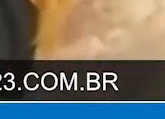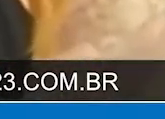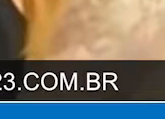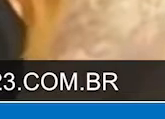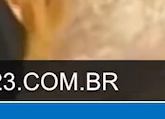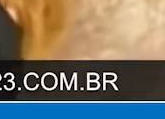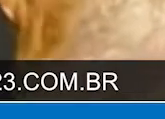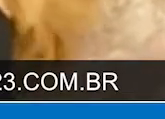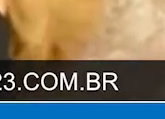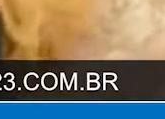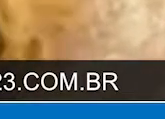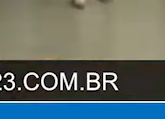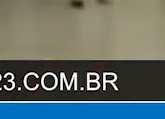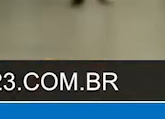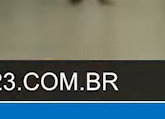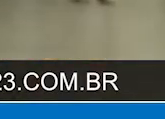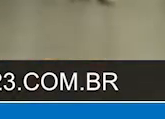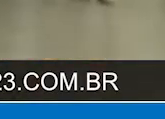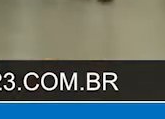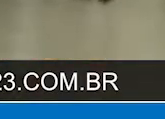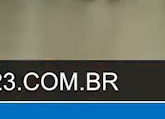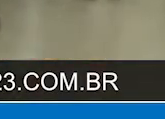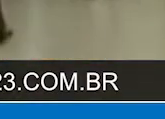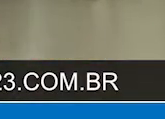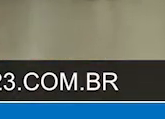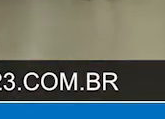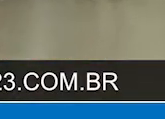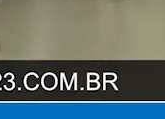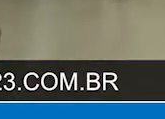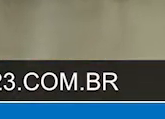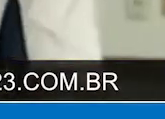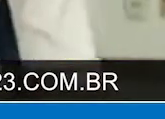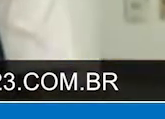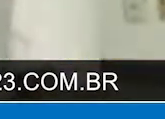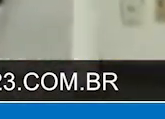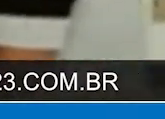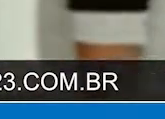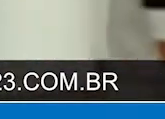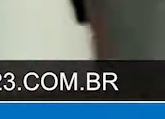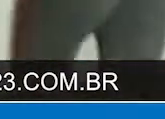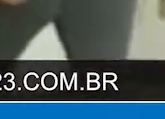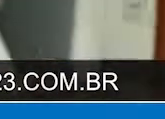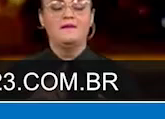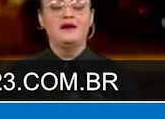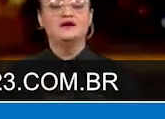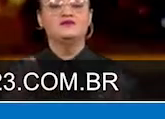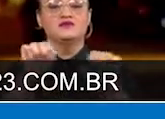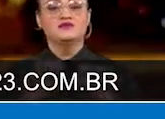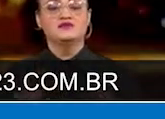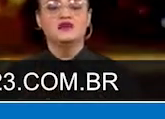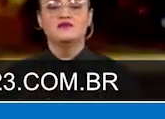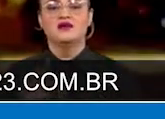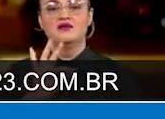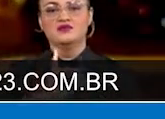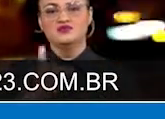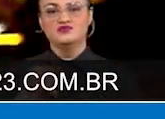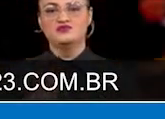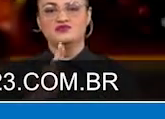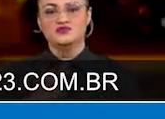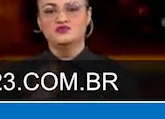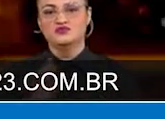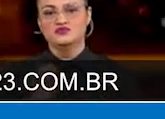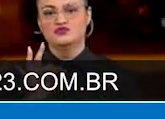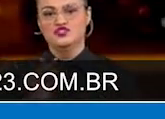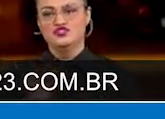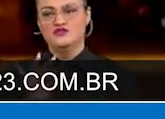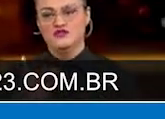né, no aplicativo e-título da Justiça Eleitoral, também pelo sistema Justifica do TSE e